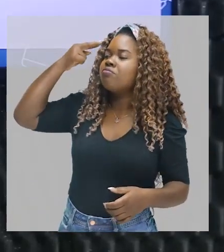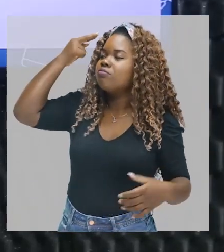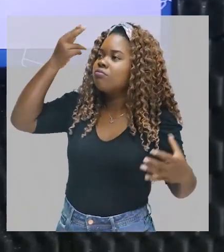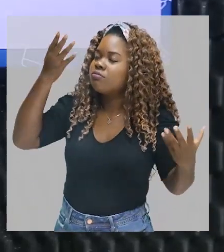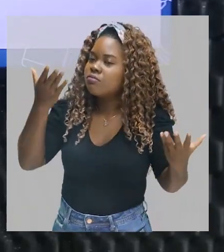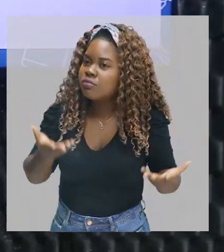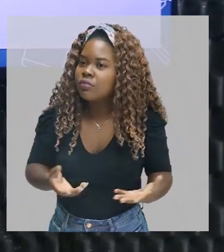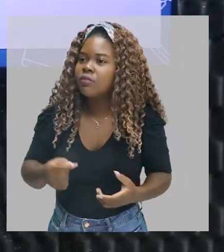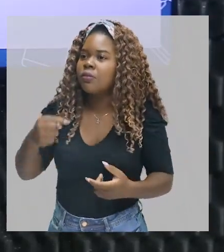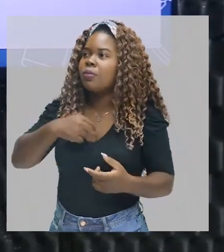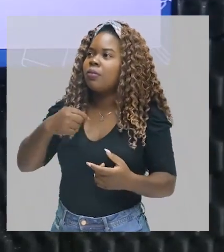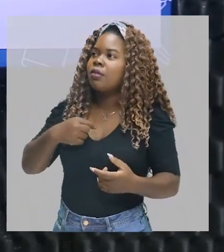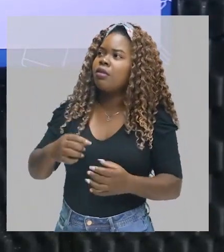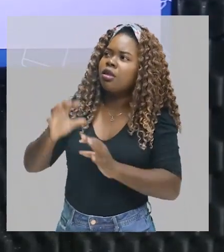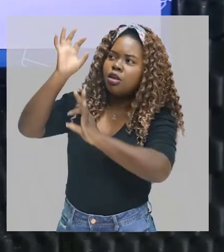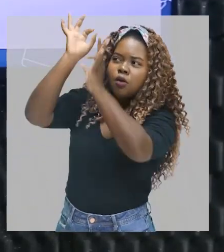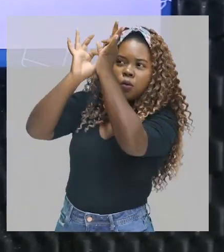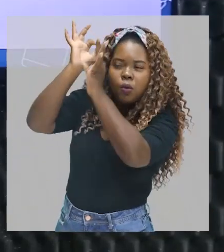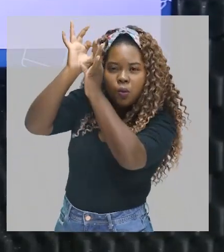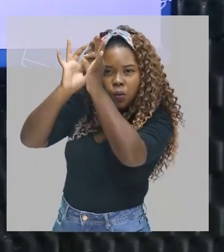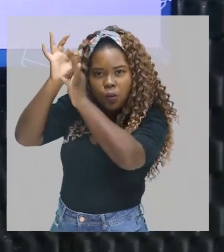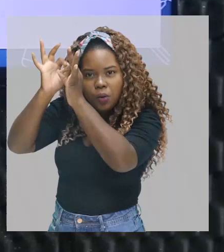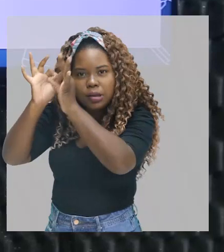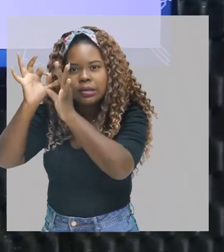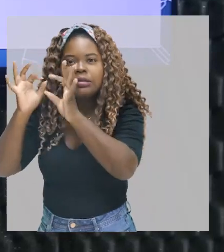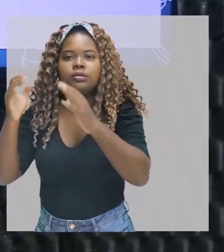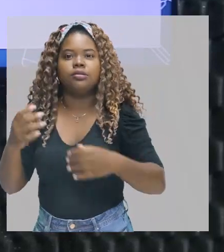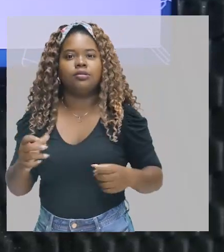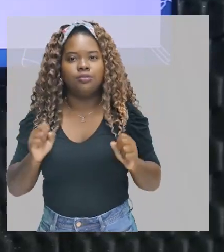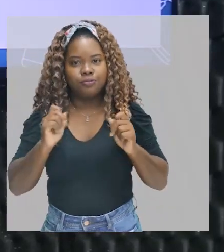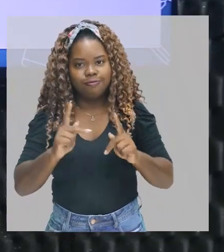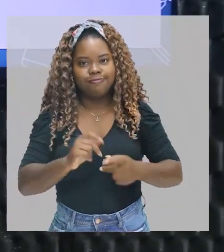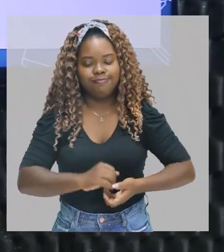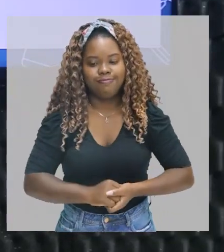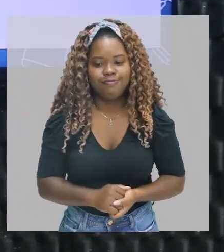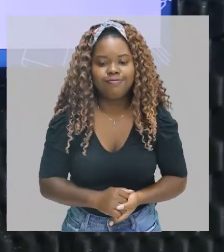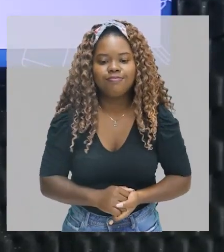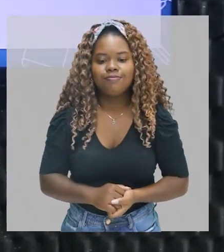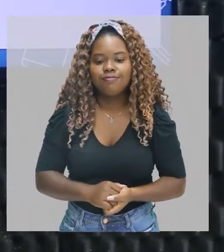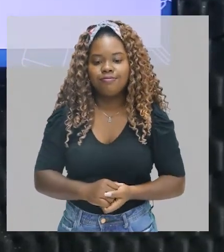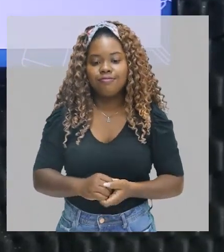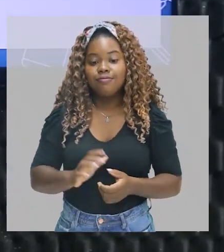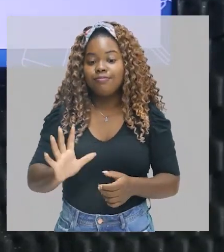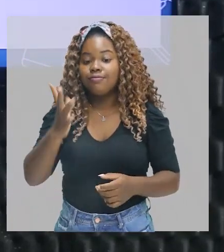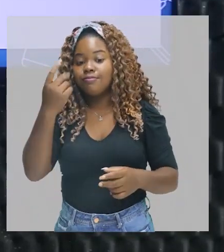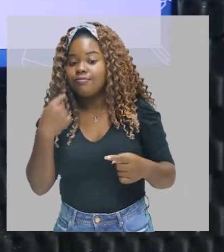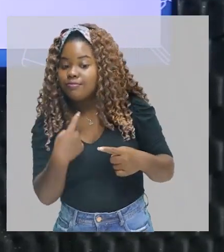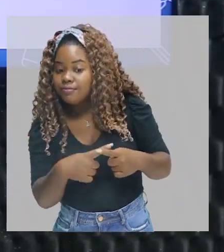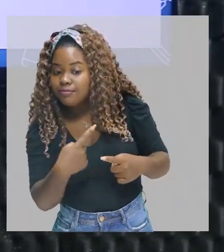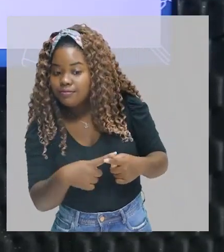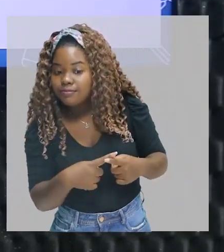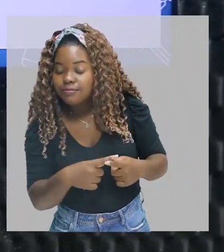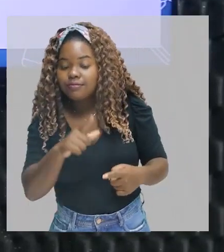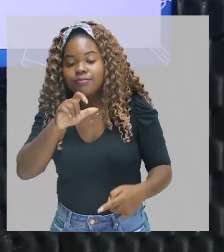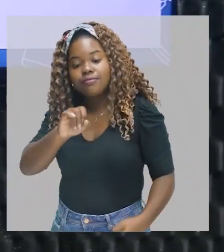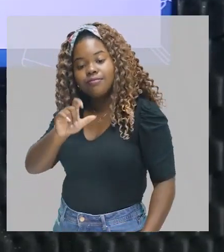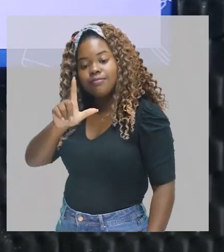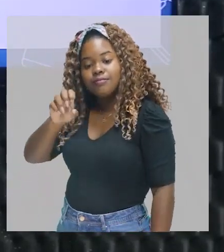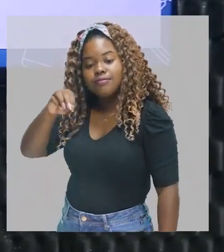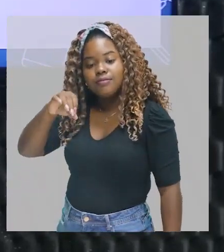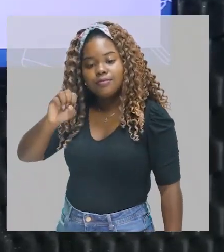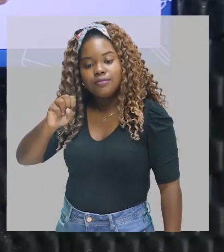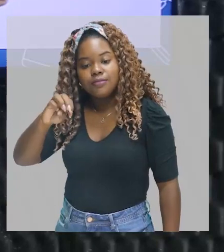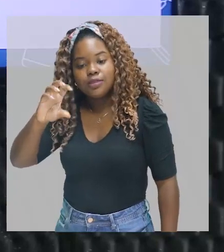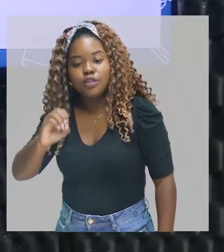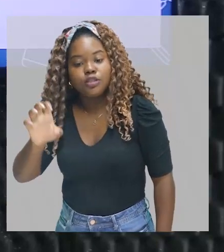eu construo dentro dessa minha subjetividade, tá bom? Isso se dá por conta do iluminismo europeu, tá